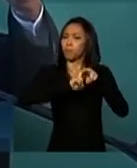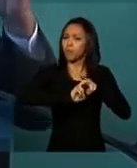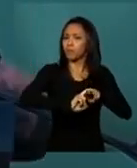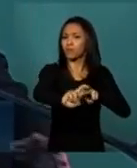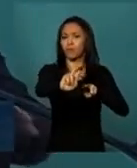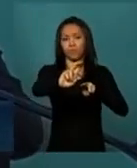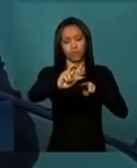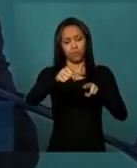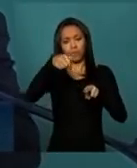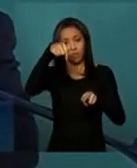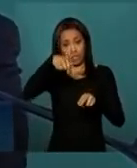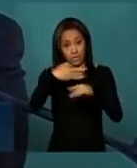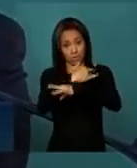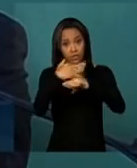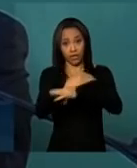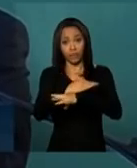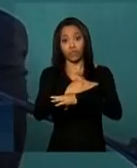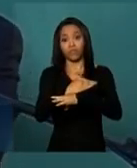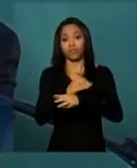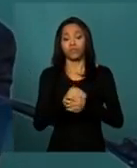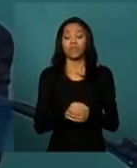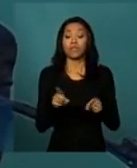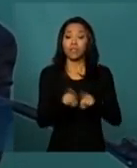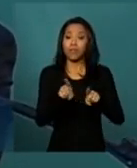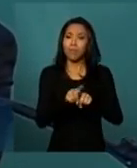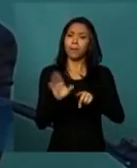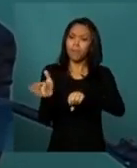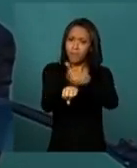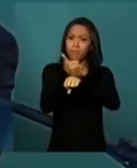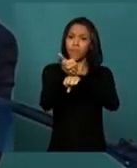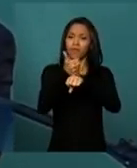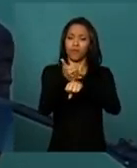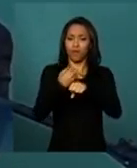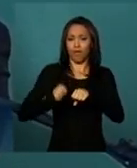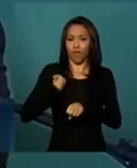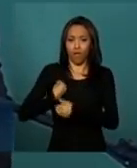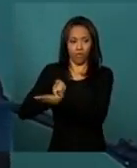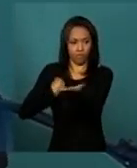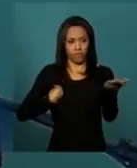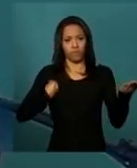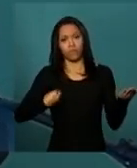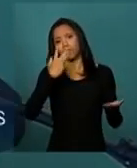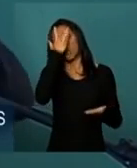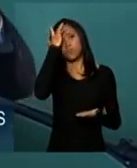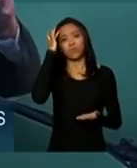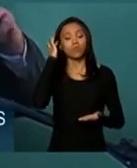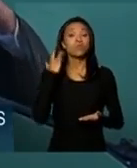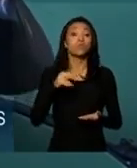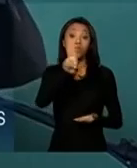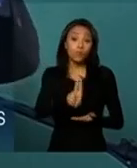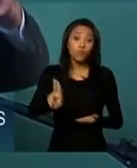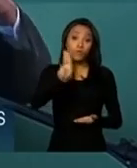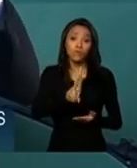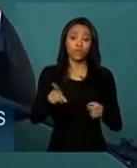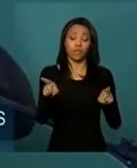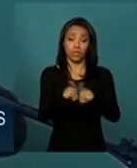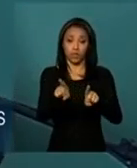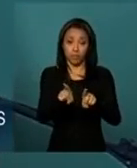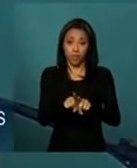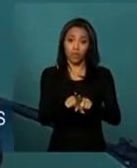Reformatar o transporte da capital para melhorar a vida das pessoas. Reformatar o